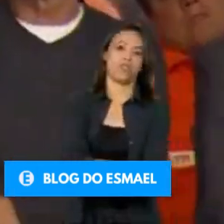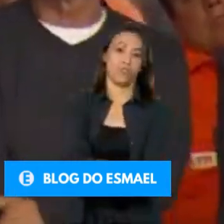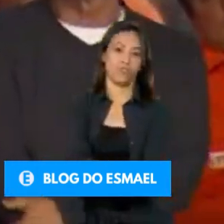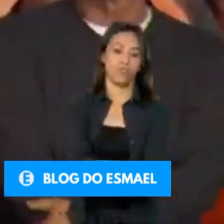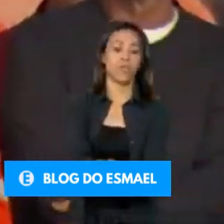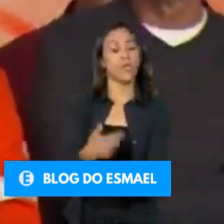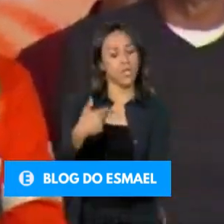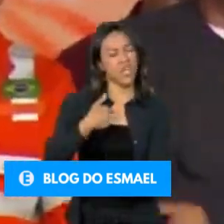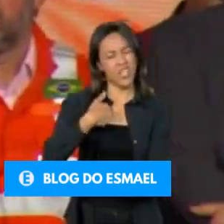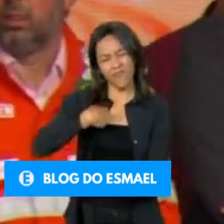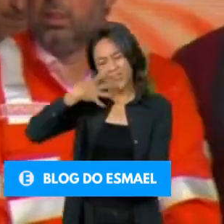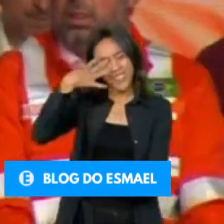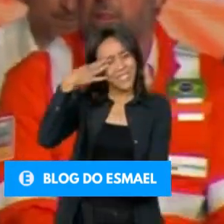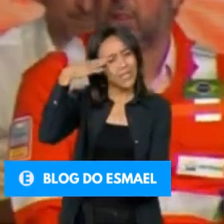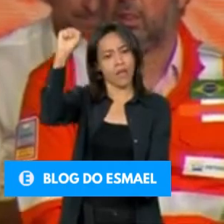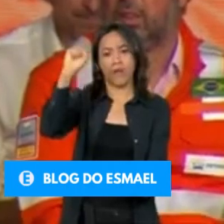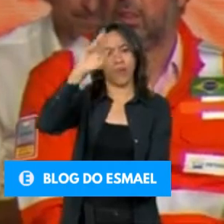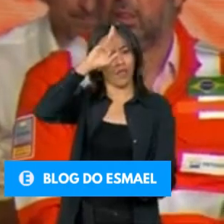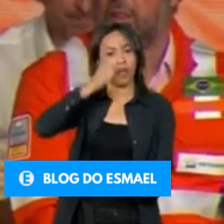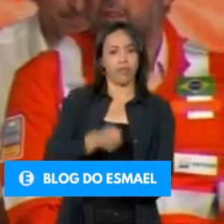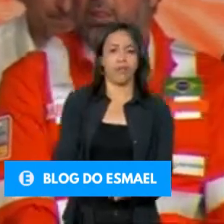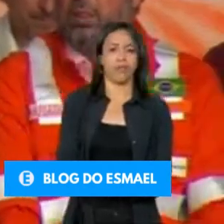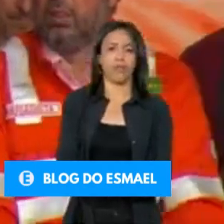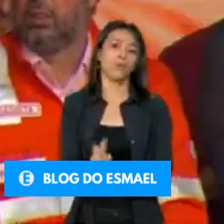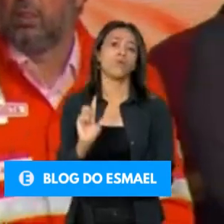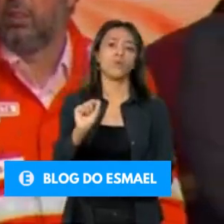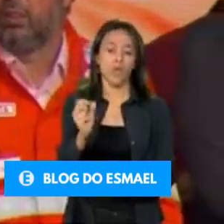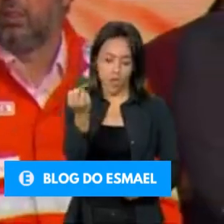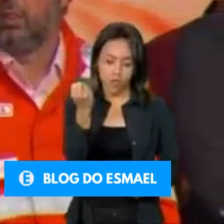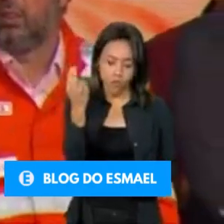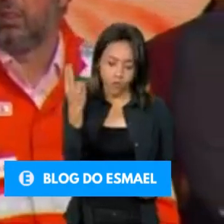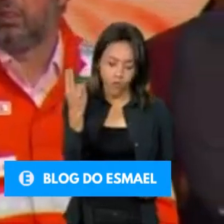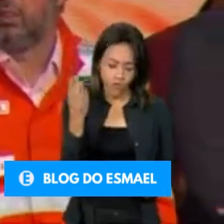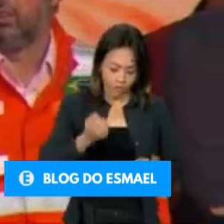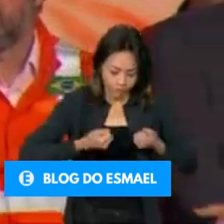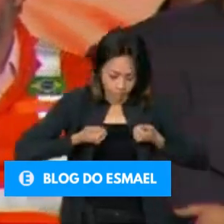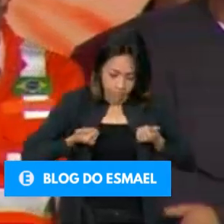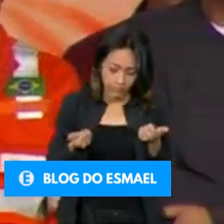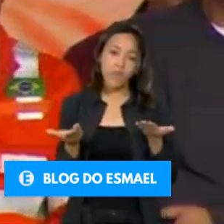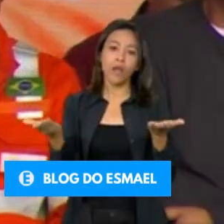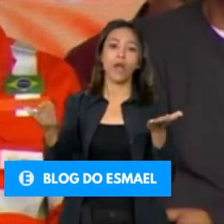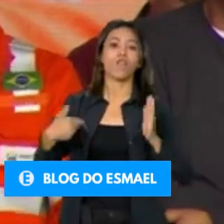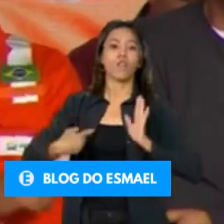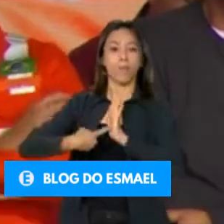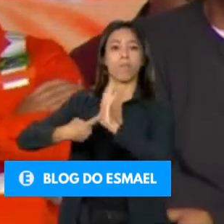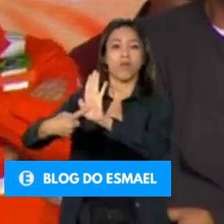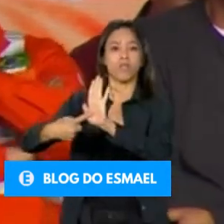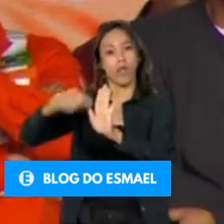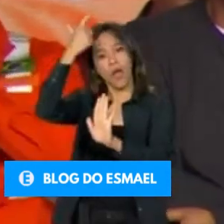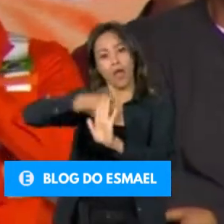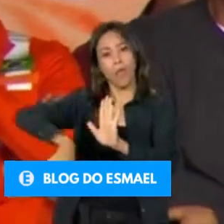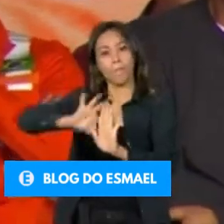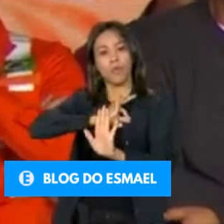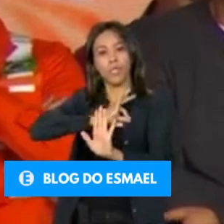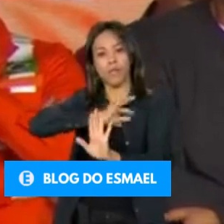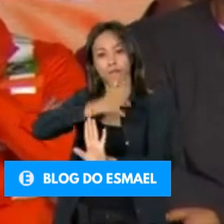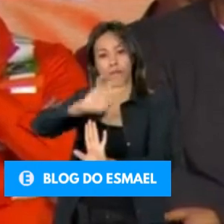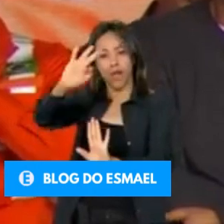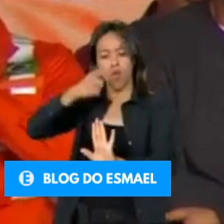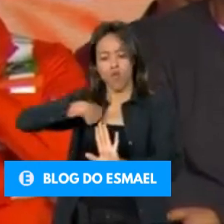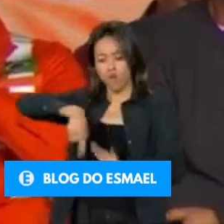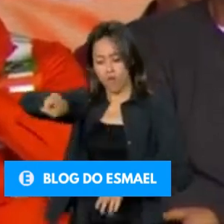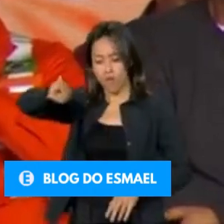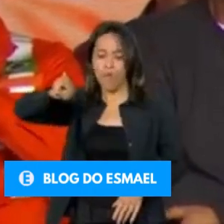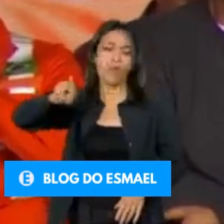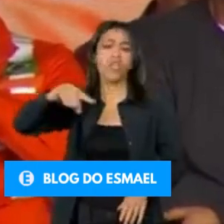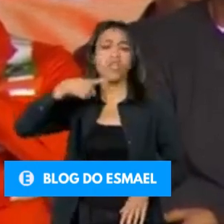E foi a decisão mais sábia que eu tomei, de falar: eu vou me entregar na Polícia Federal, e vou lá para dentro, vou perto